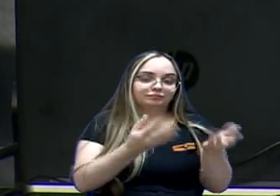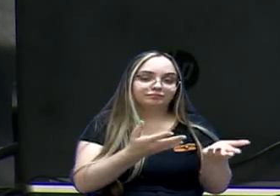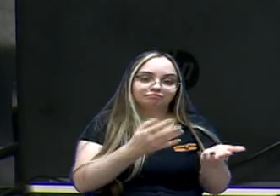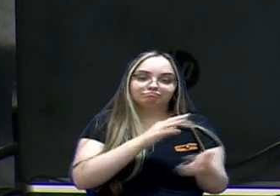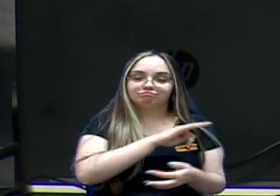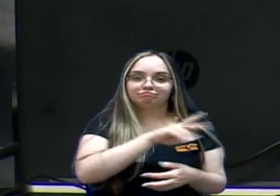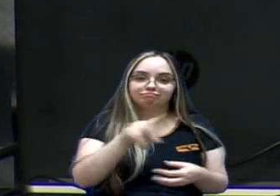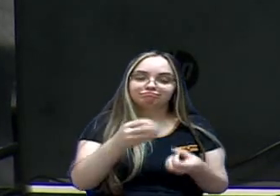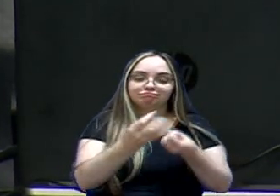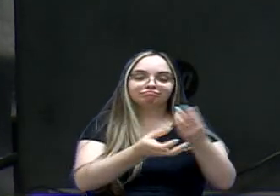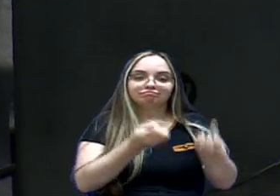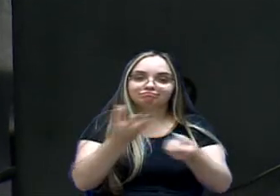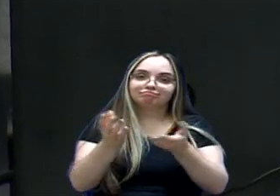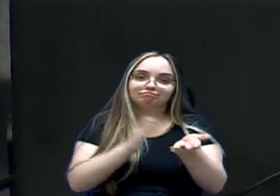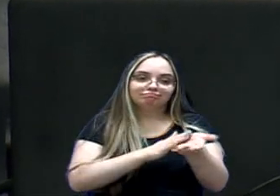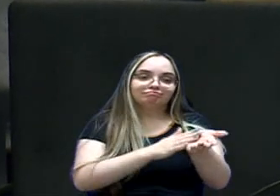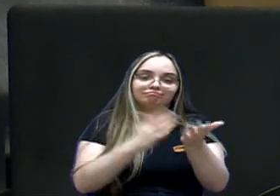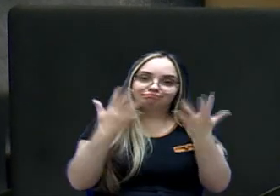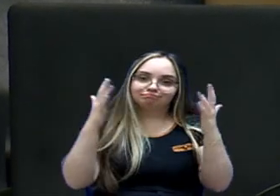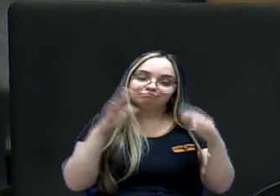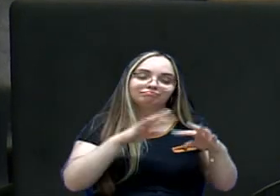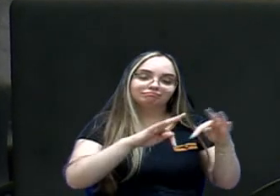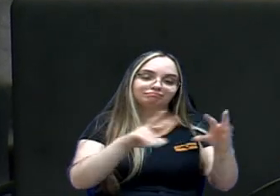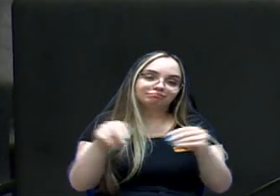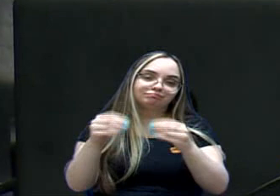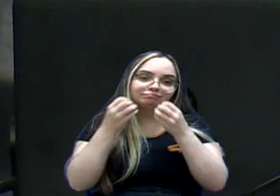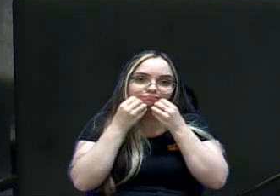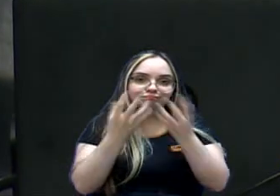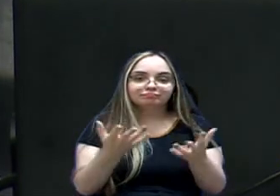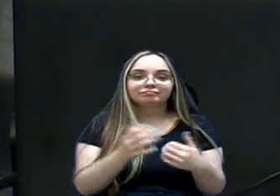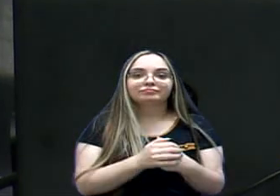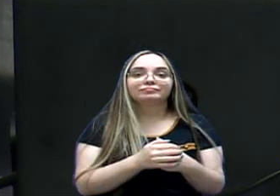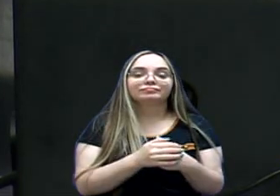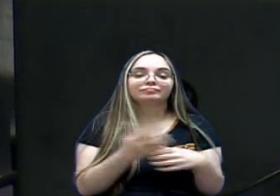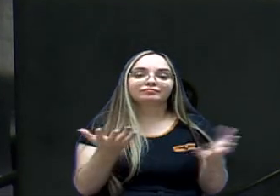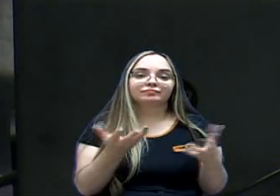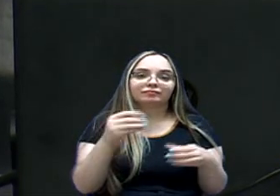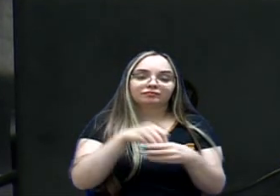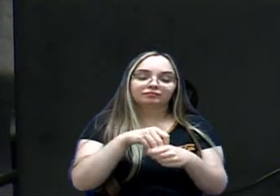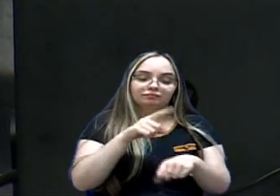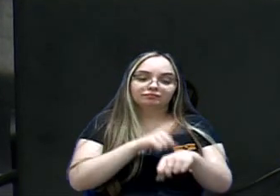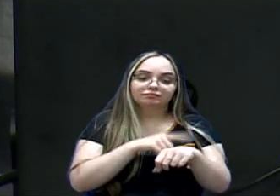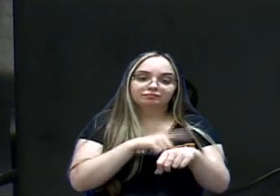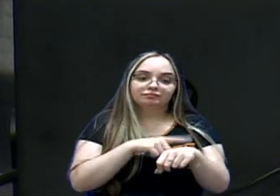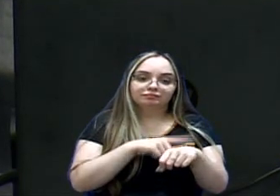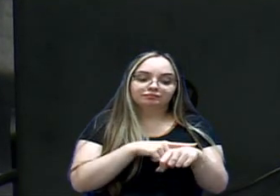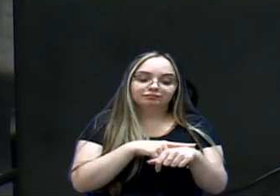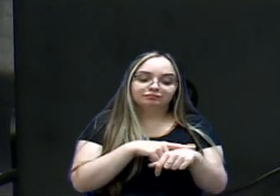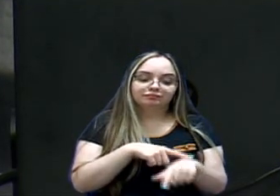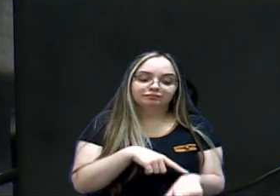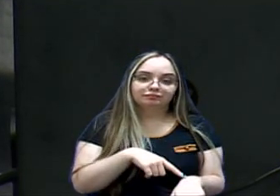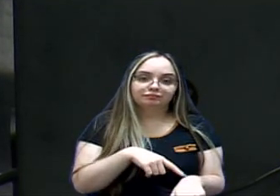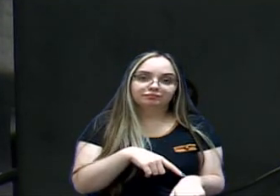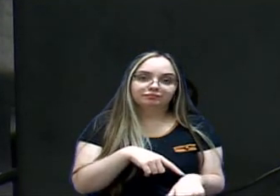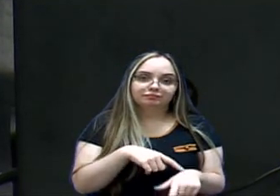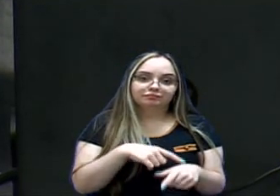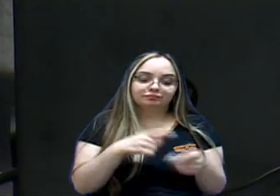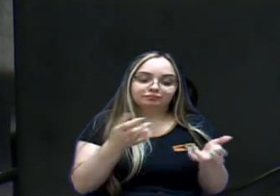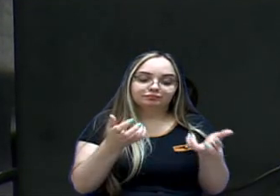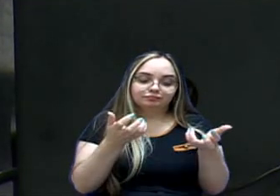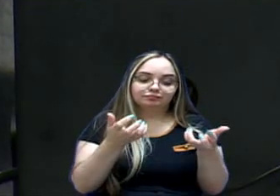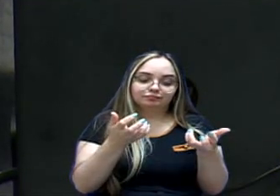pelas justas homenagens. E dentro ainda do horário regimental, gostaríamos